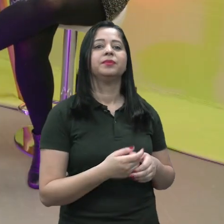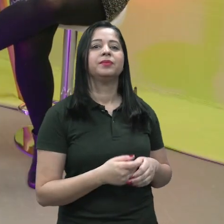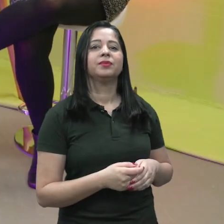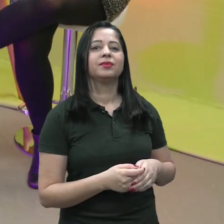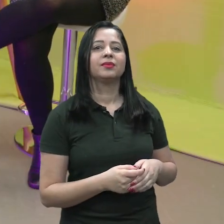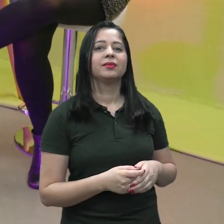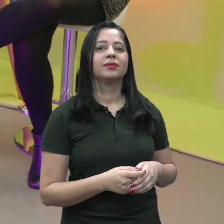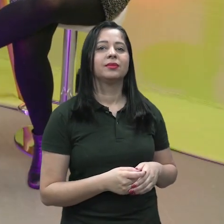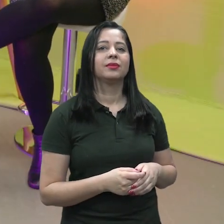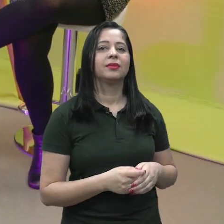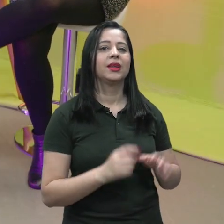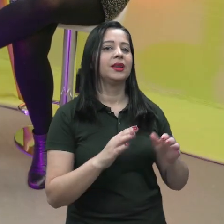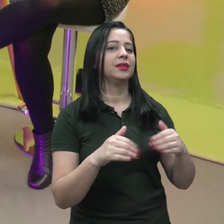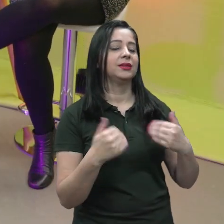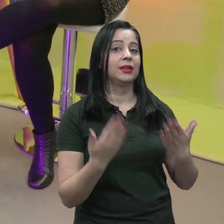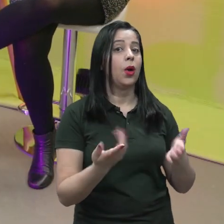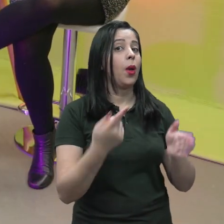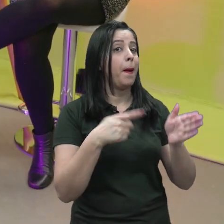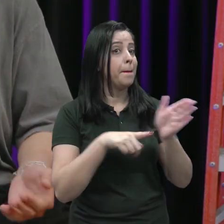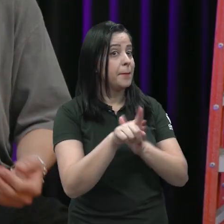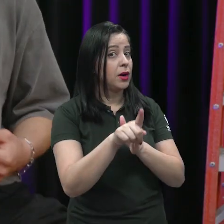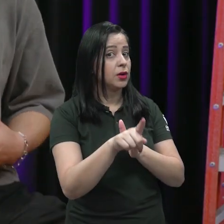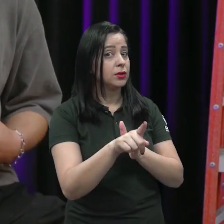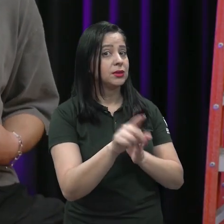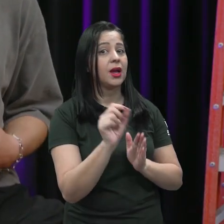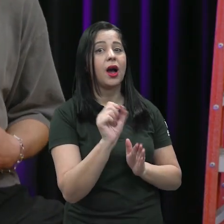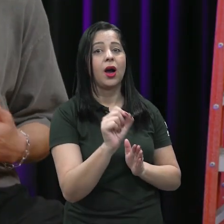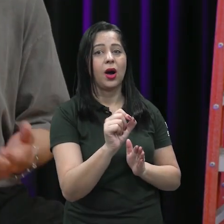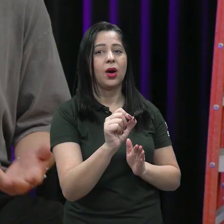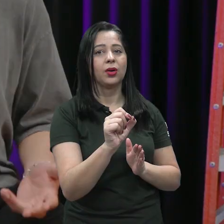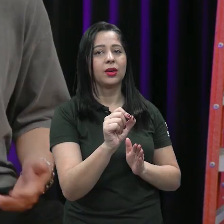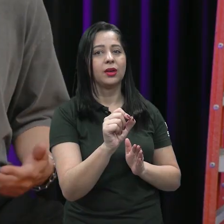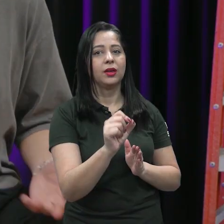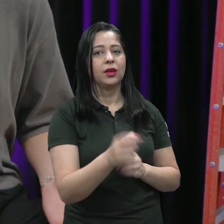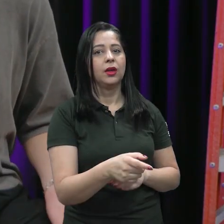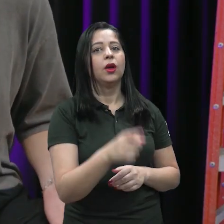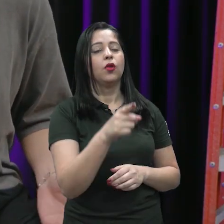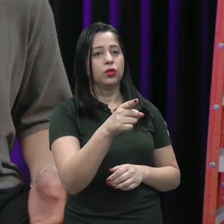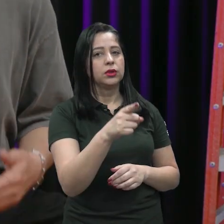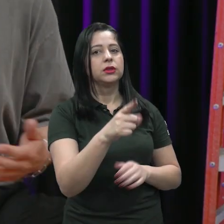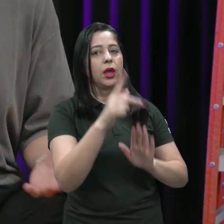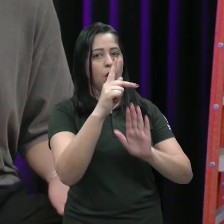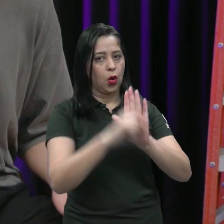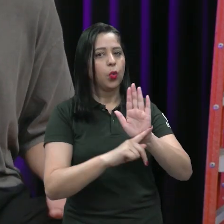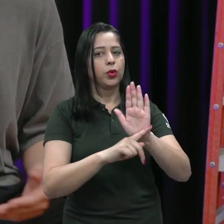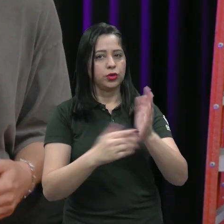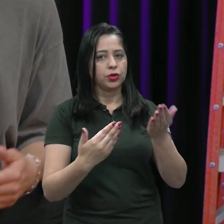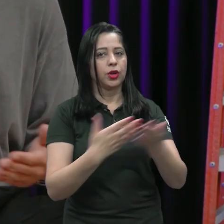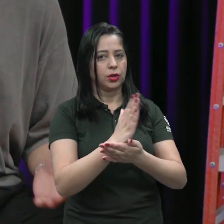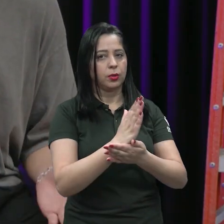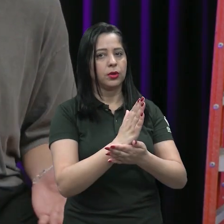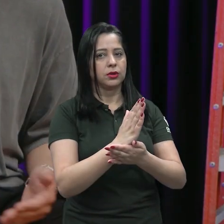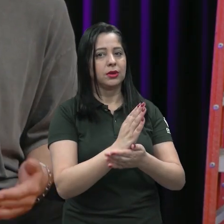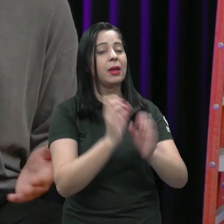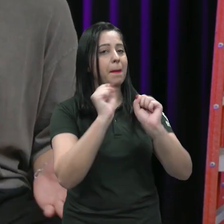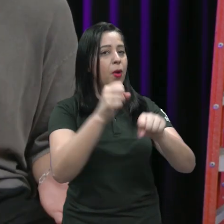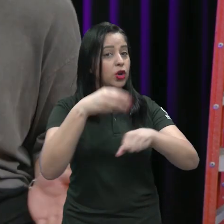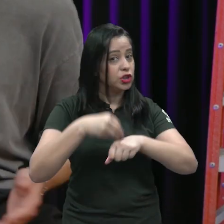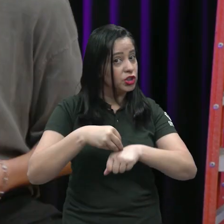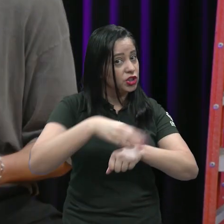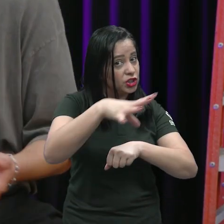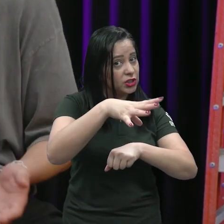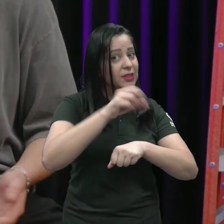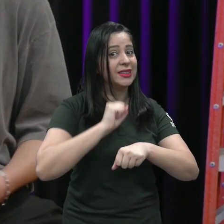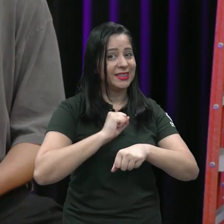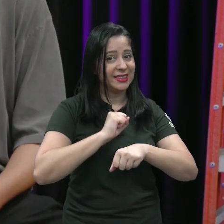favor, Vitor. A gente não pode deixar de perguntar, porque todo mundo que vem aqui fez um projeto e foi aprovado. Nada melhor do que compartilhar uma dica de